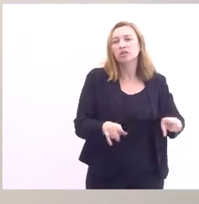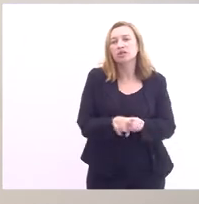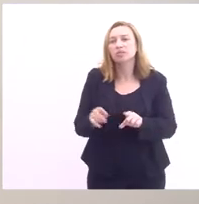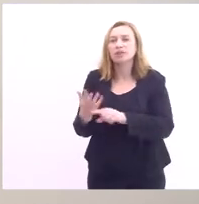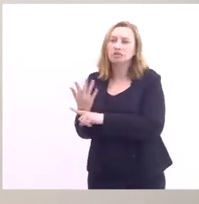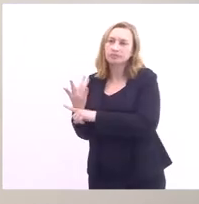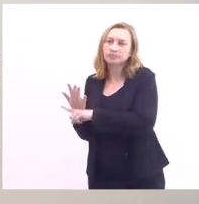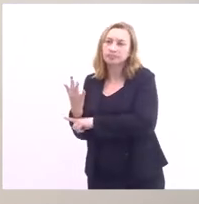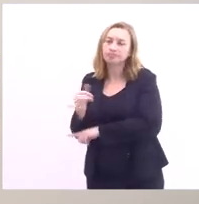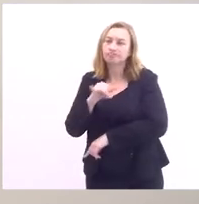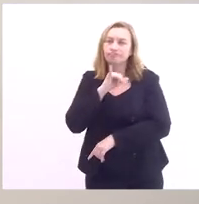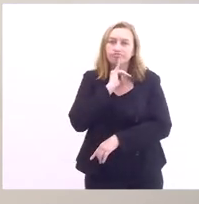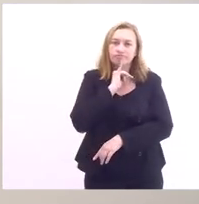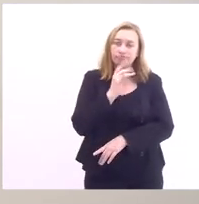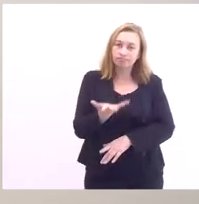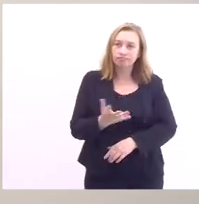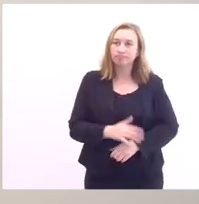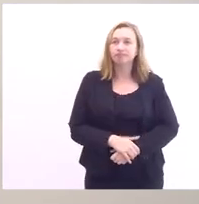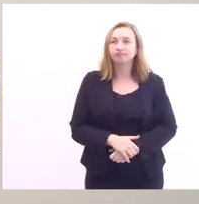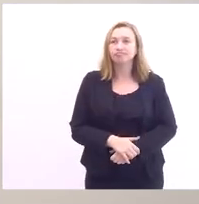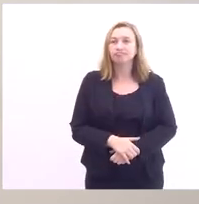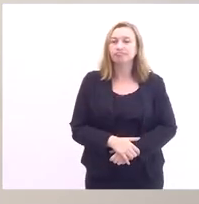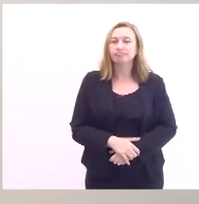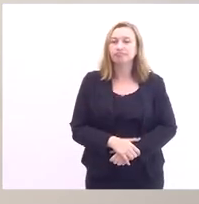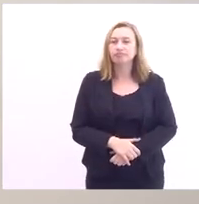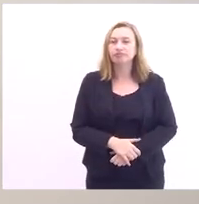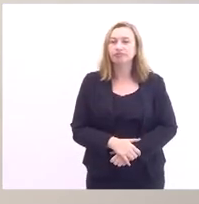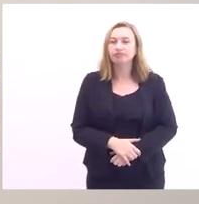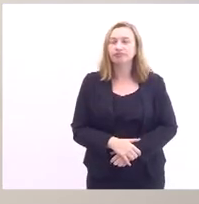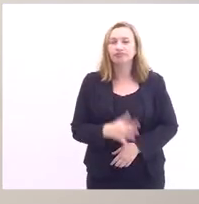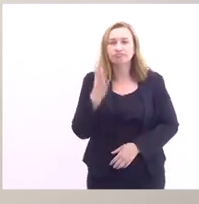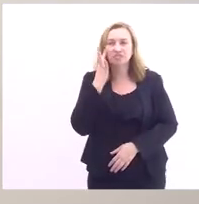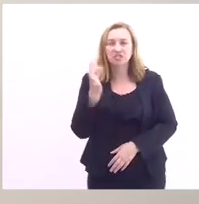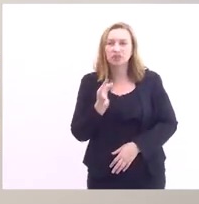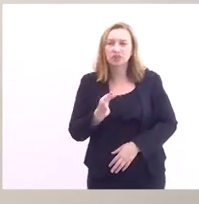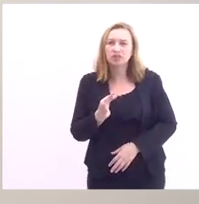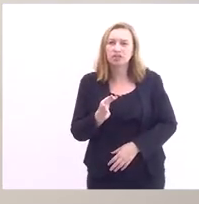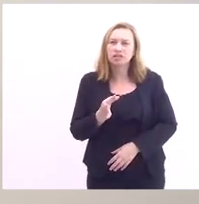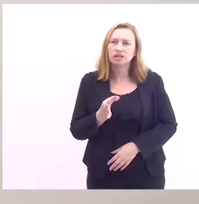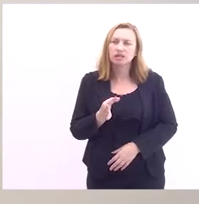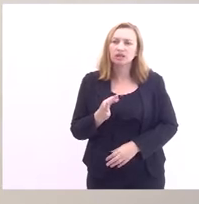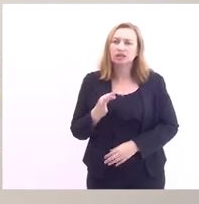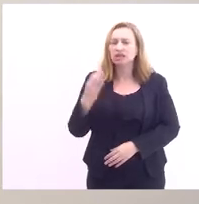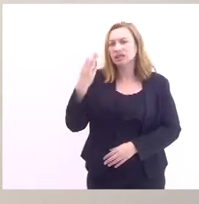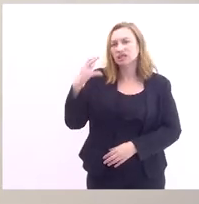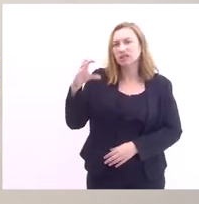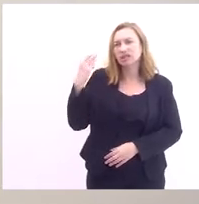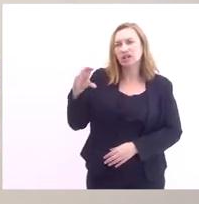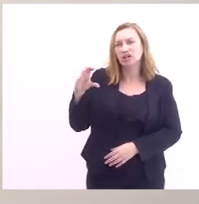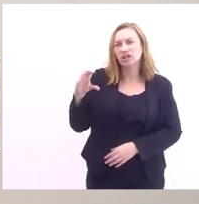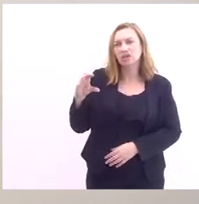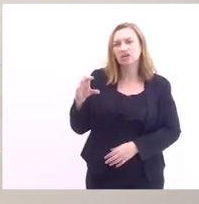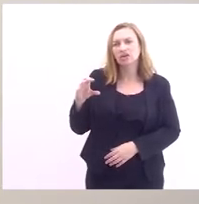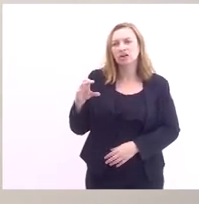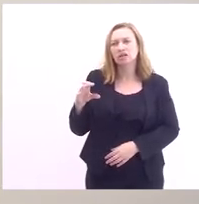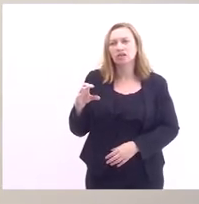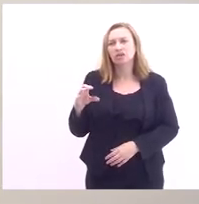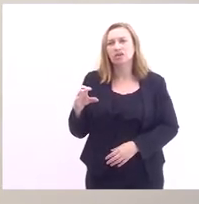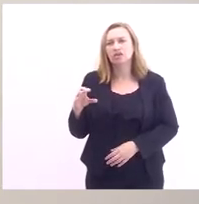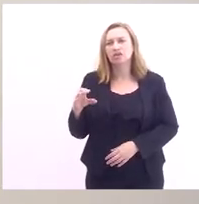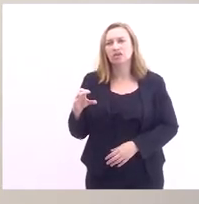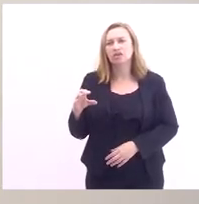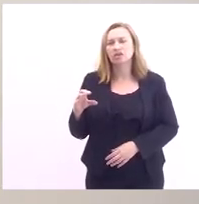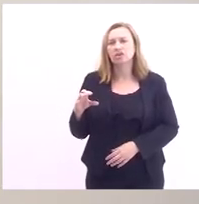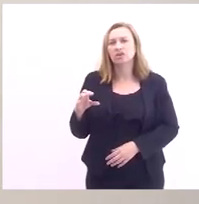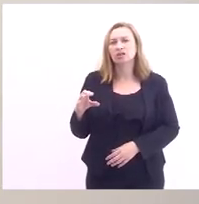também. Infelizmente. Eu não sei se em Niterói os munícipes são respeitados,